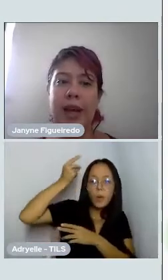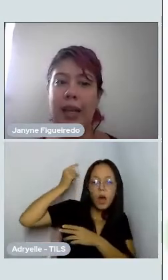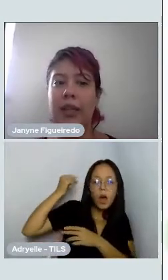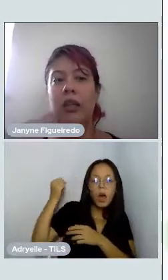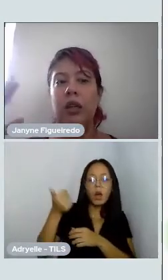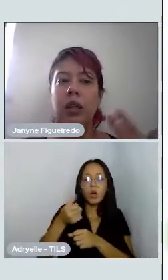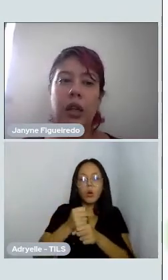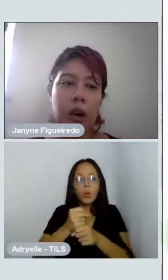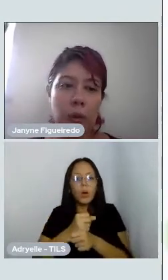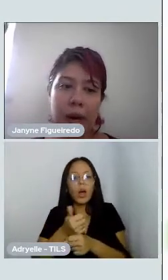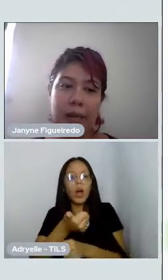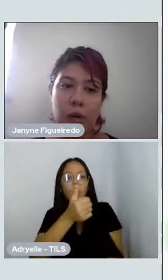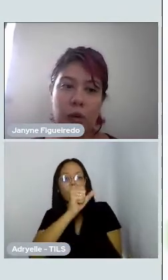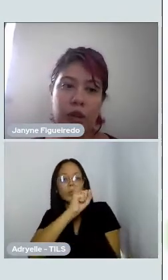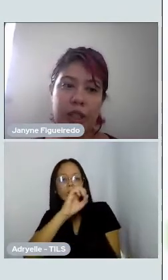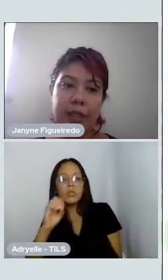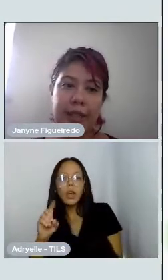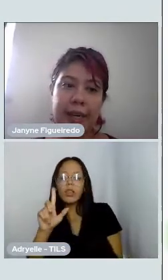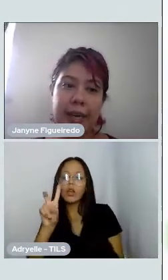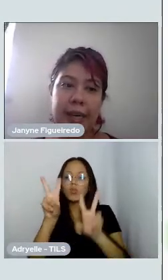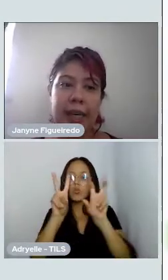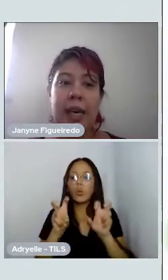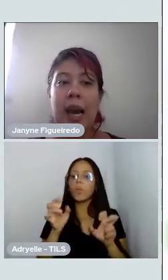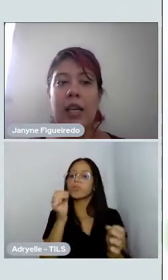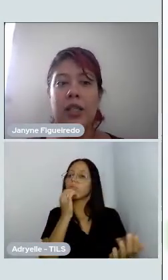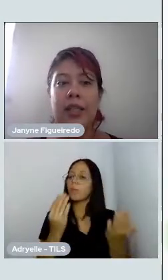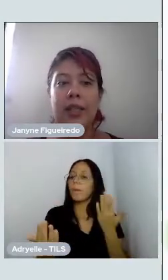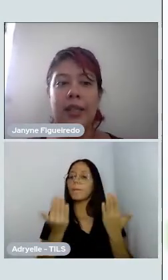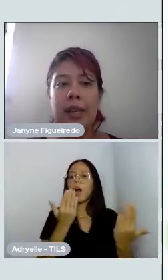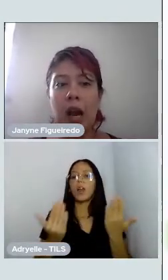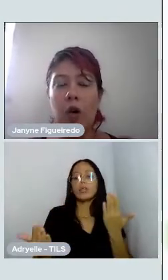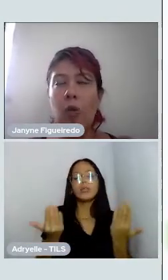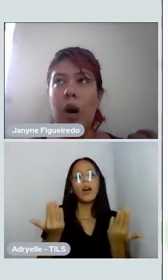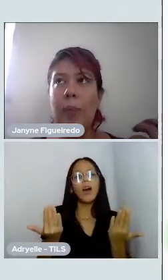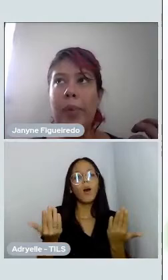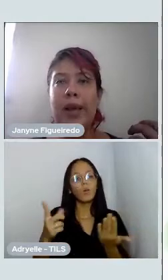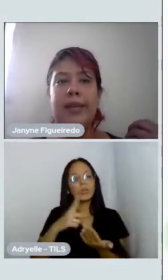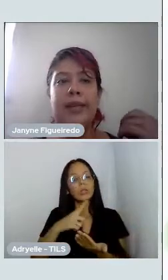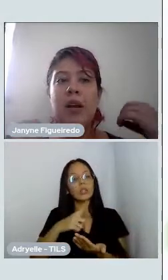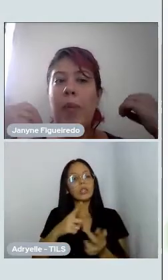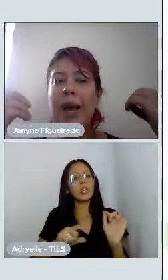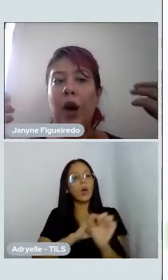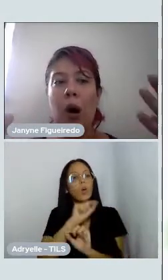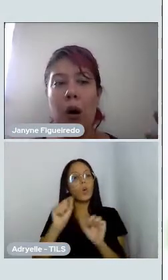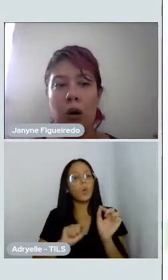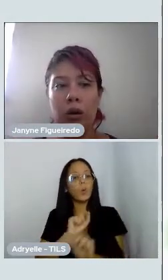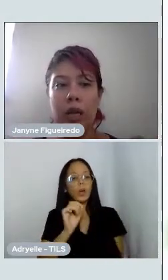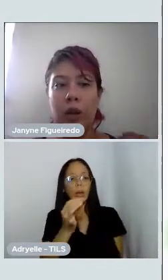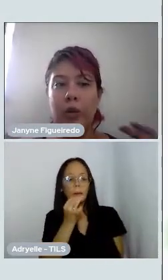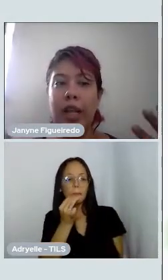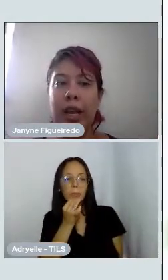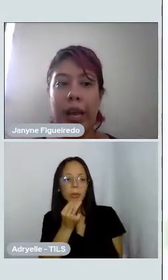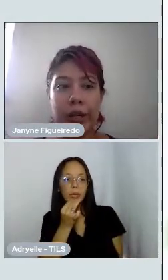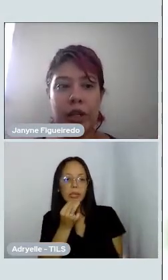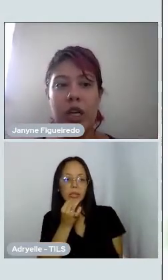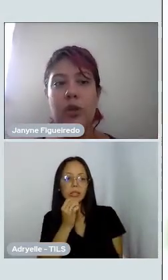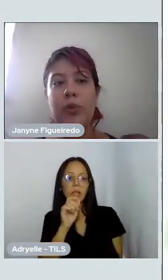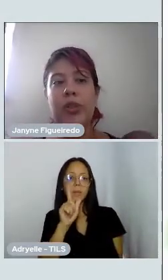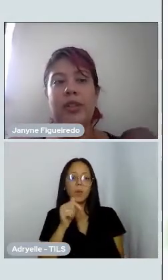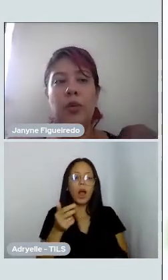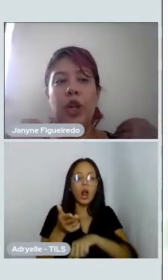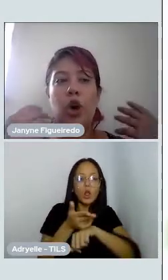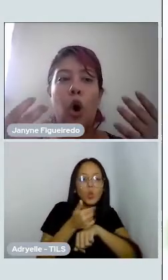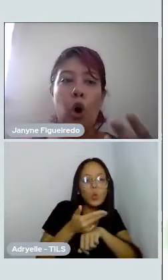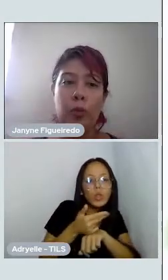à publicidade em comparação com hoje em dia. A gente tinha uma presença maior da nudez,